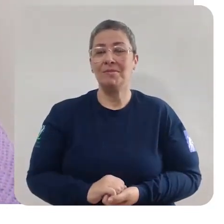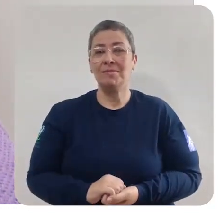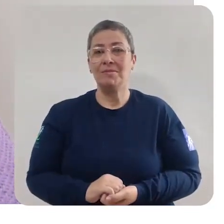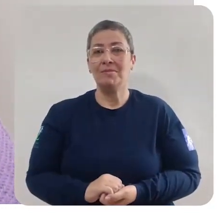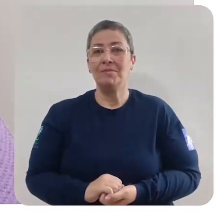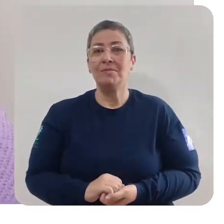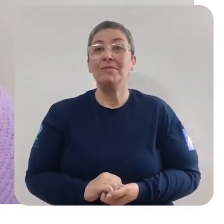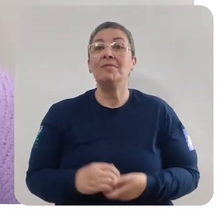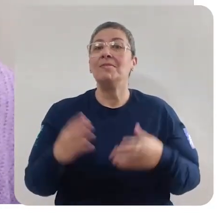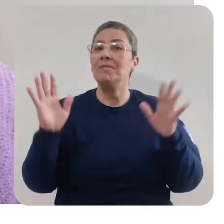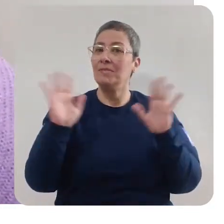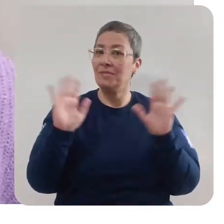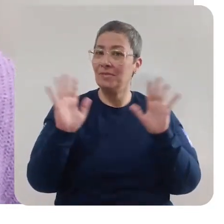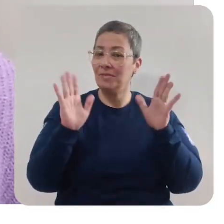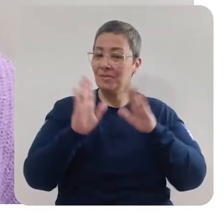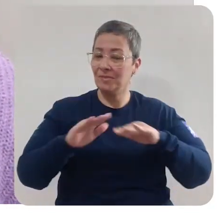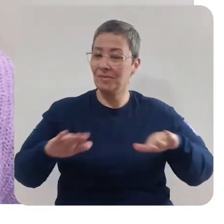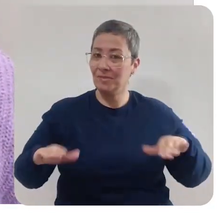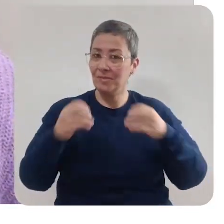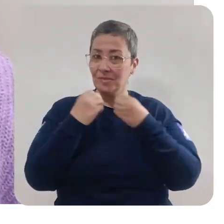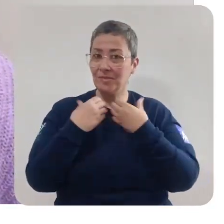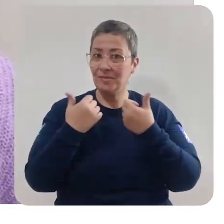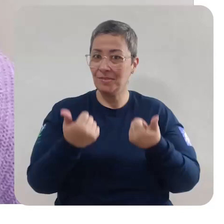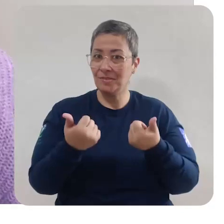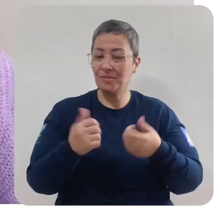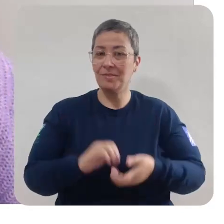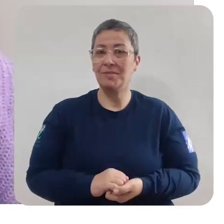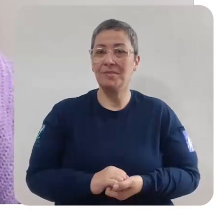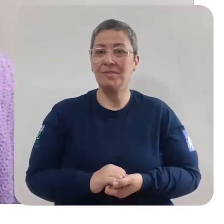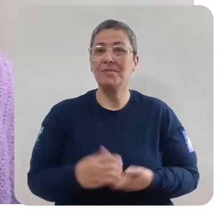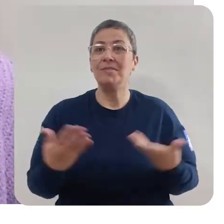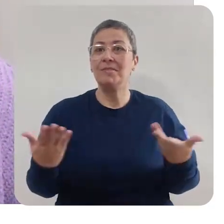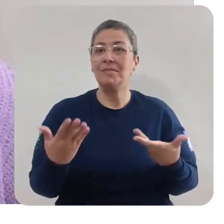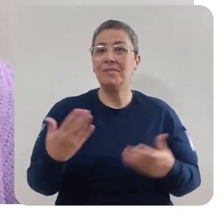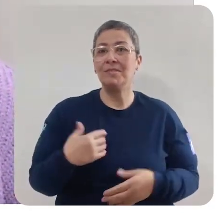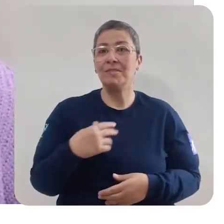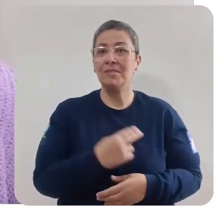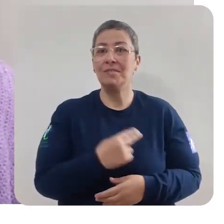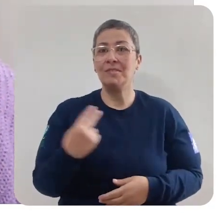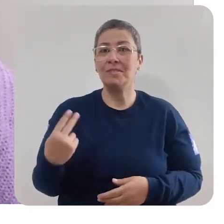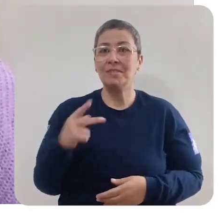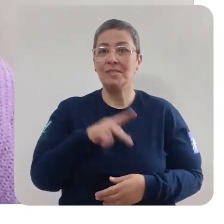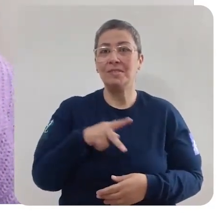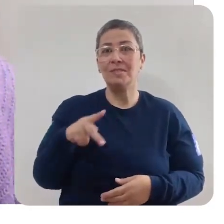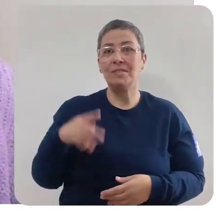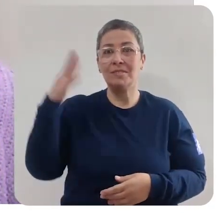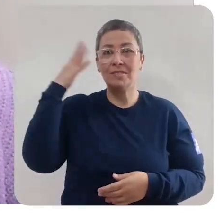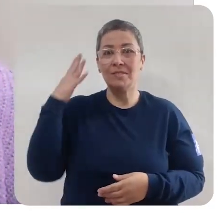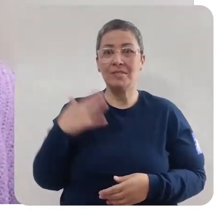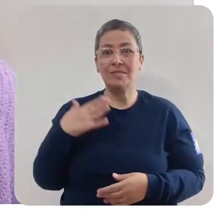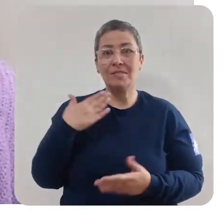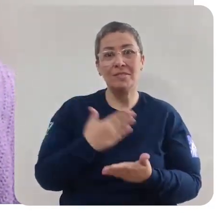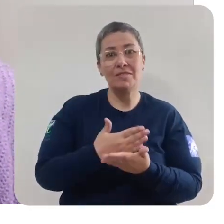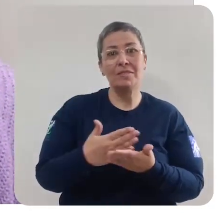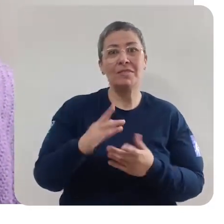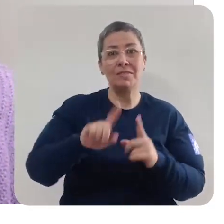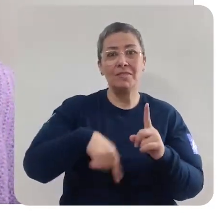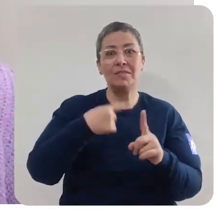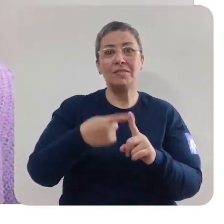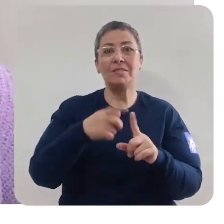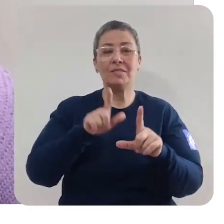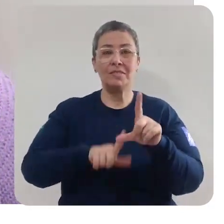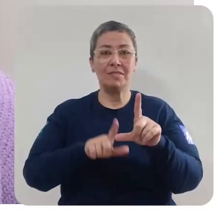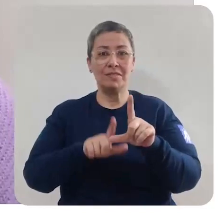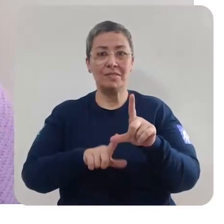recado. Olá, crianças! Tudo bem com vocês? Eu sou a professora Thalita. Está começando mais um